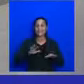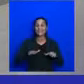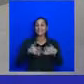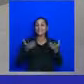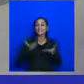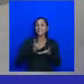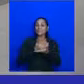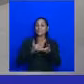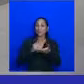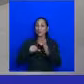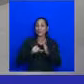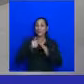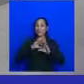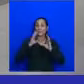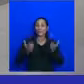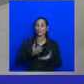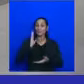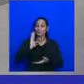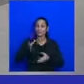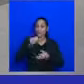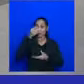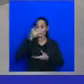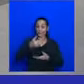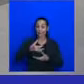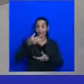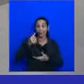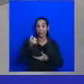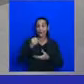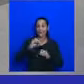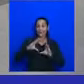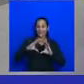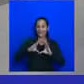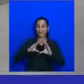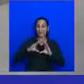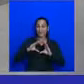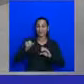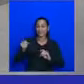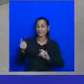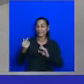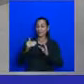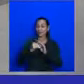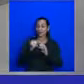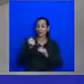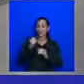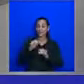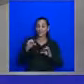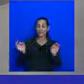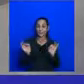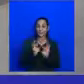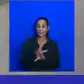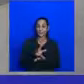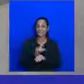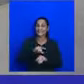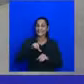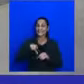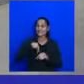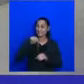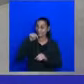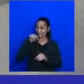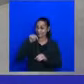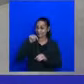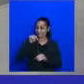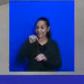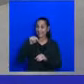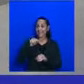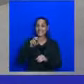vamos começar. Primeiro globo preparado, suporte carregado com 80 bolas numeradas de 01 a 80. E desses 80